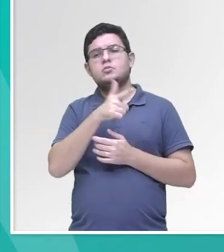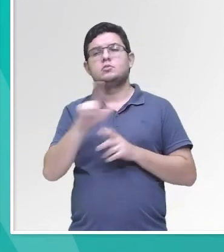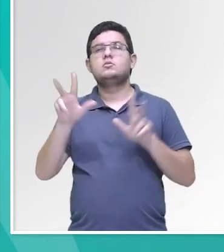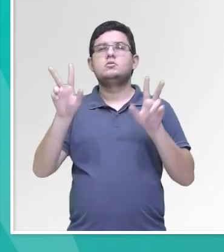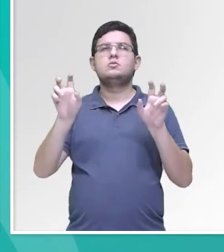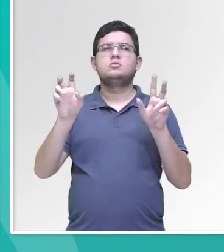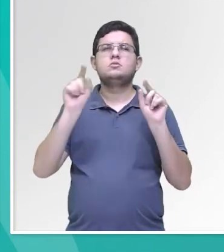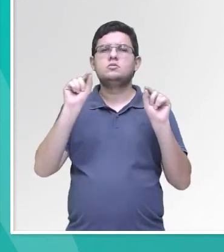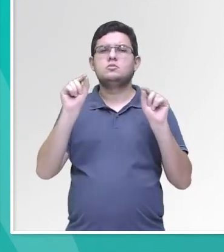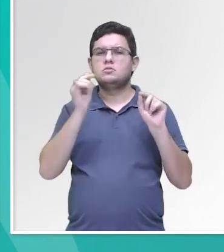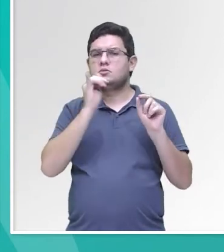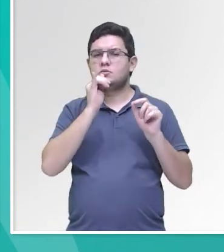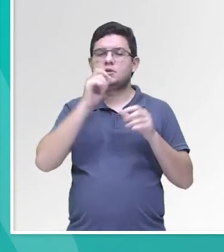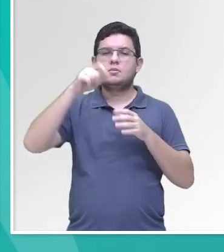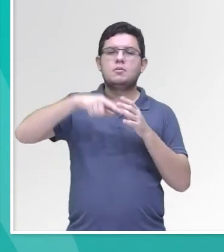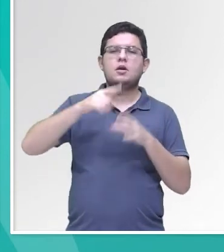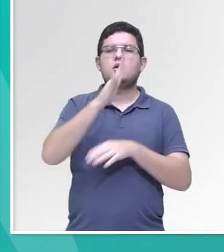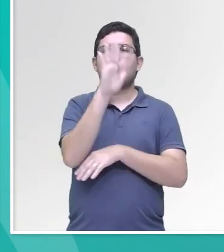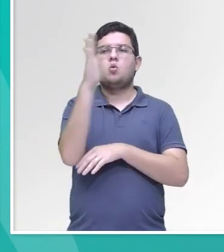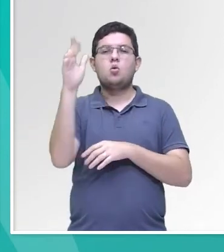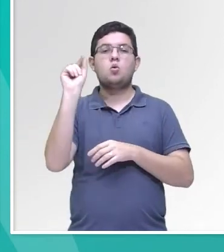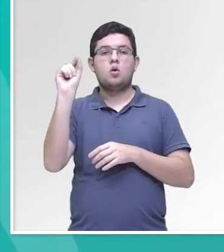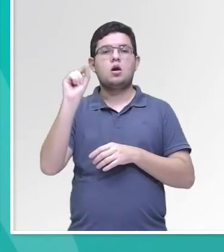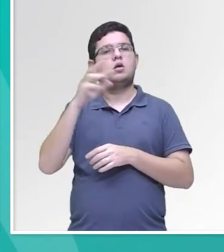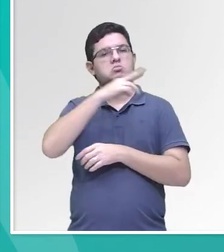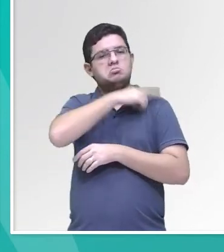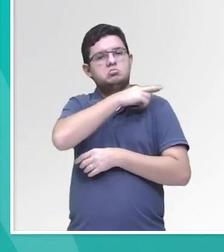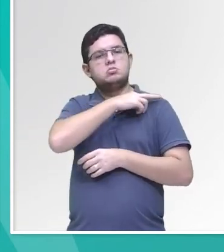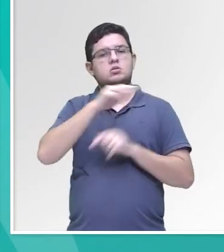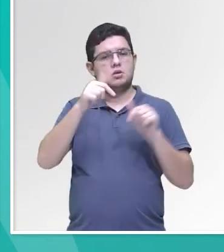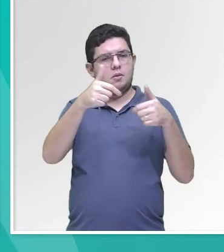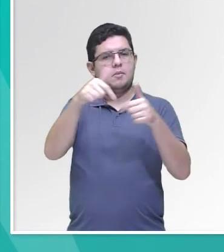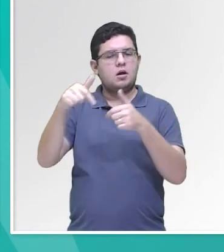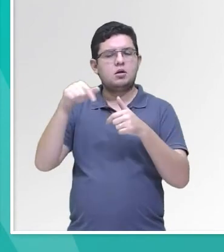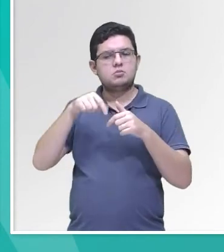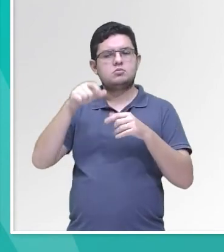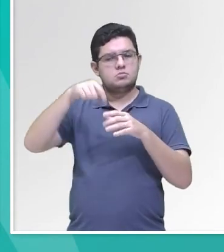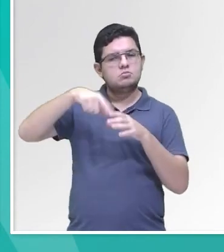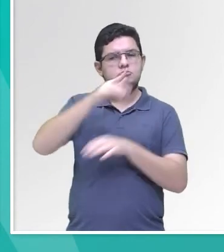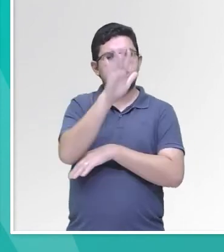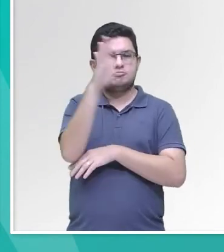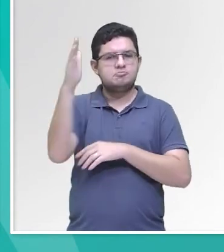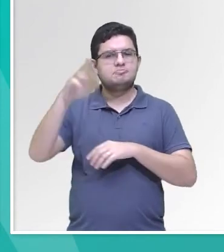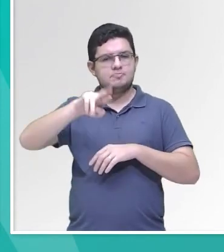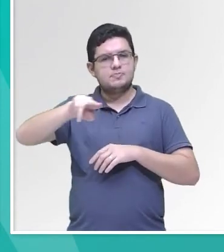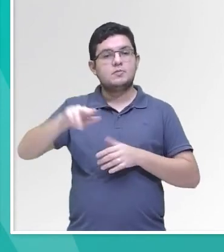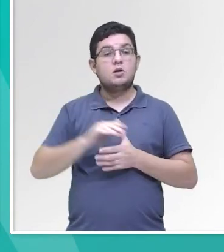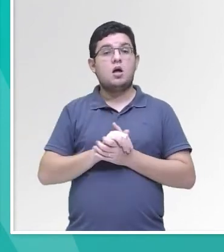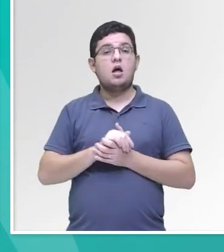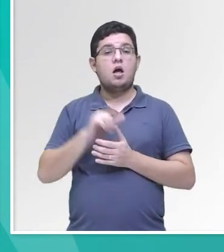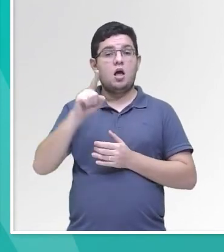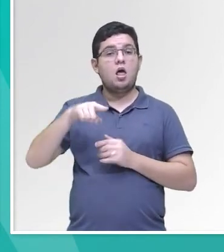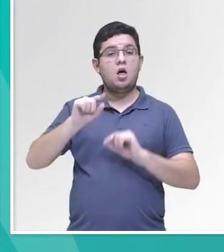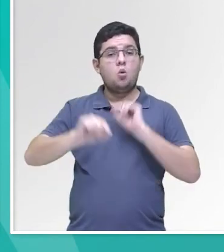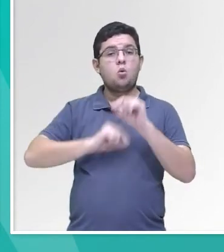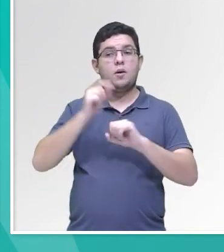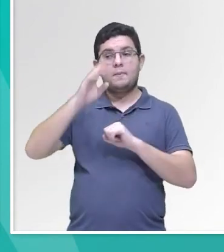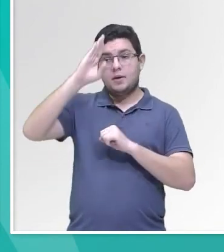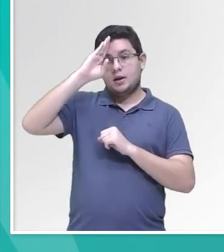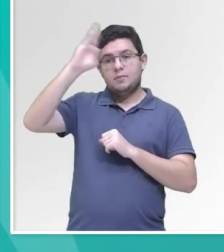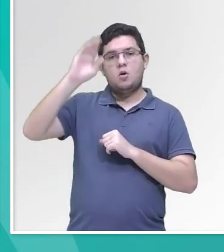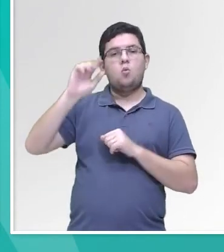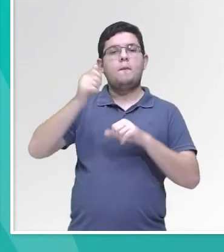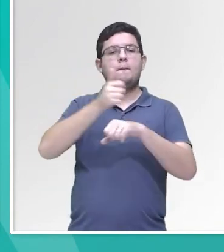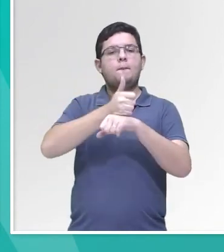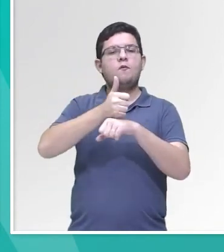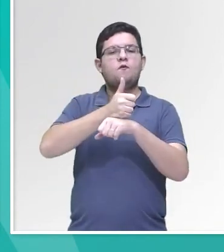sobre plantações? Alguém que trabalha há muitos anos com agricultura. Então, a autoridade é justamente alguém que é profissional da